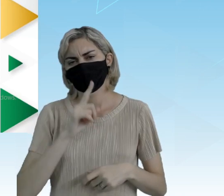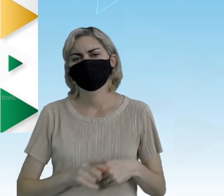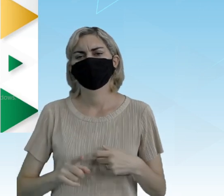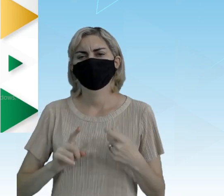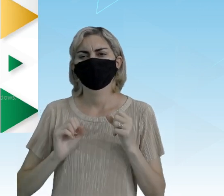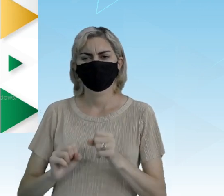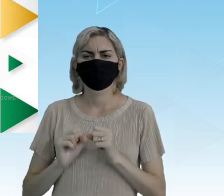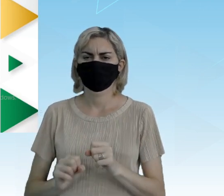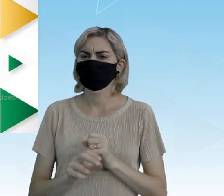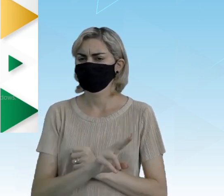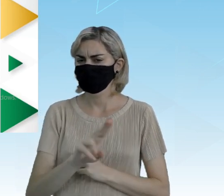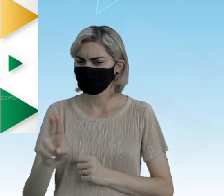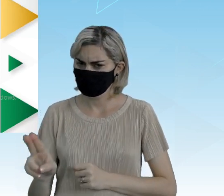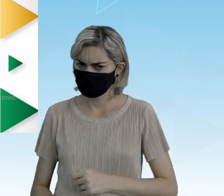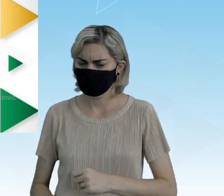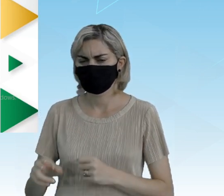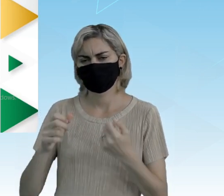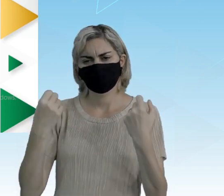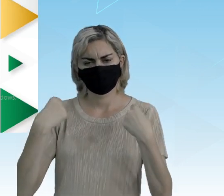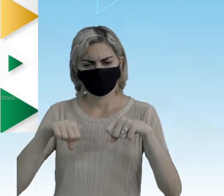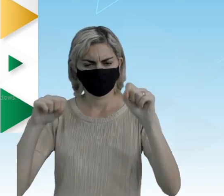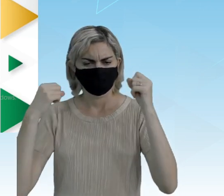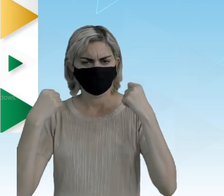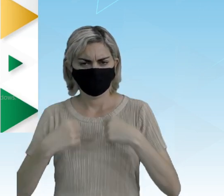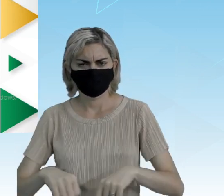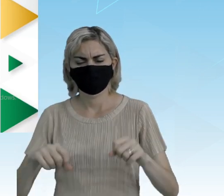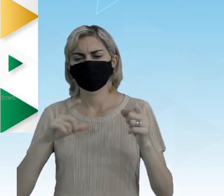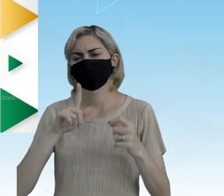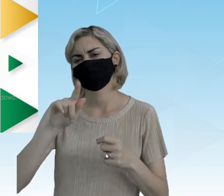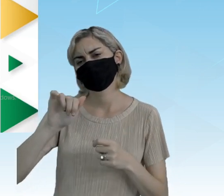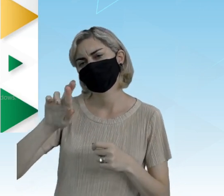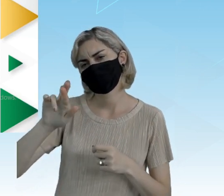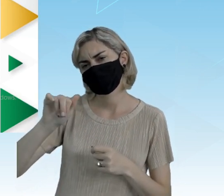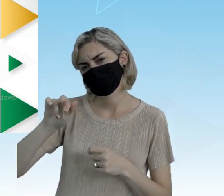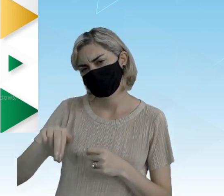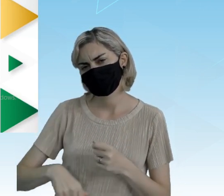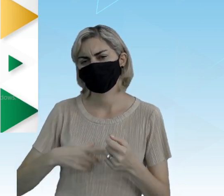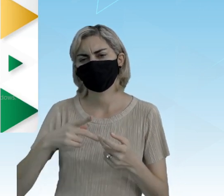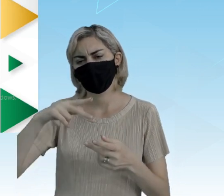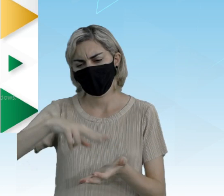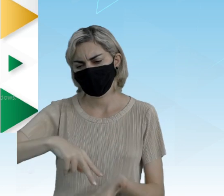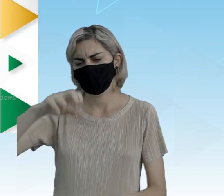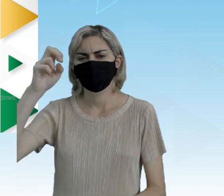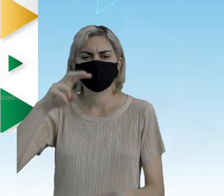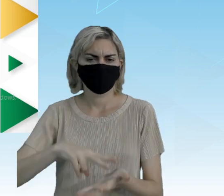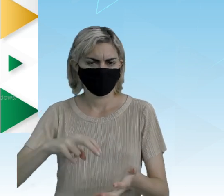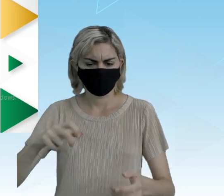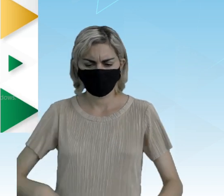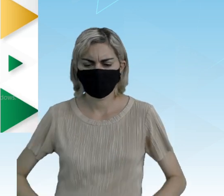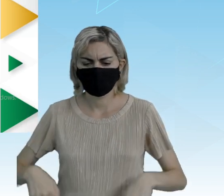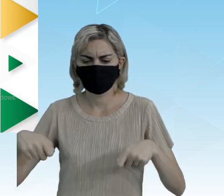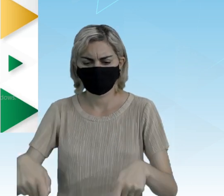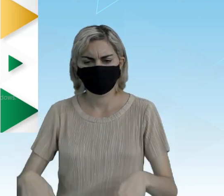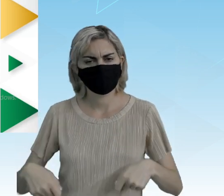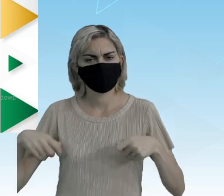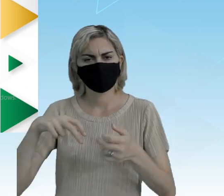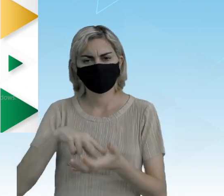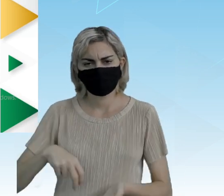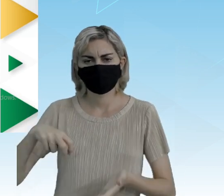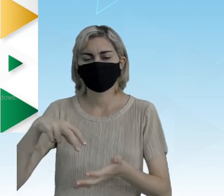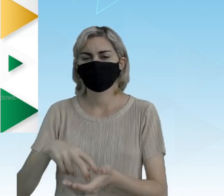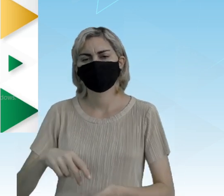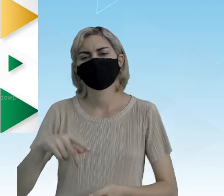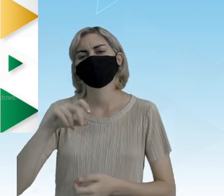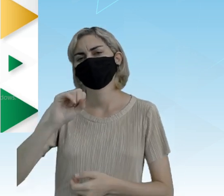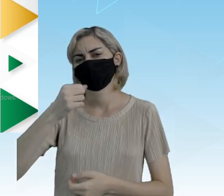também pode ser chamado de academia. Tem o gira-gira, o pula-saco. Eu participei de muitas